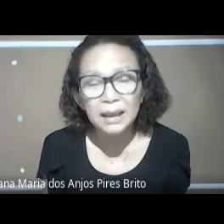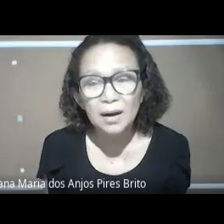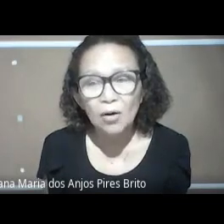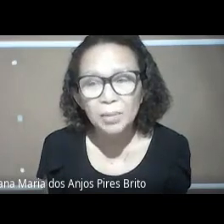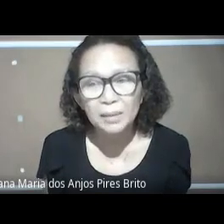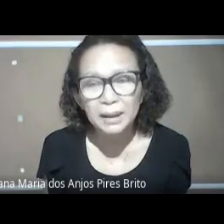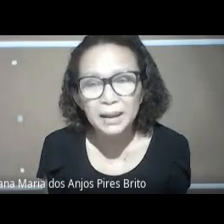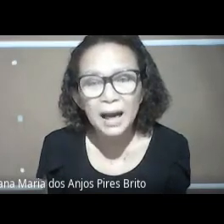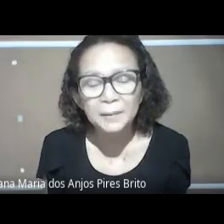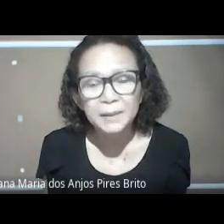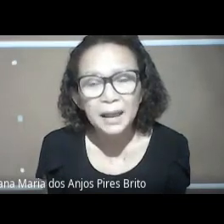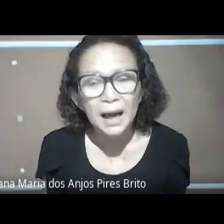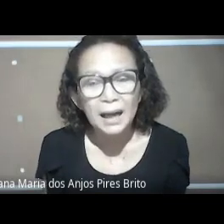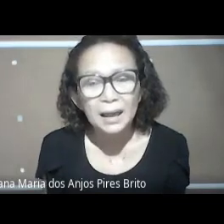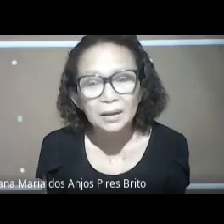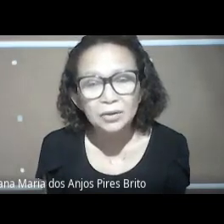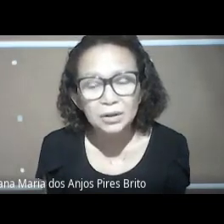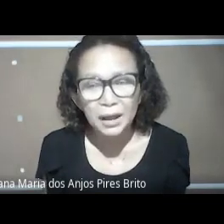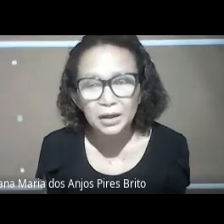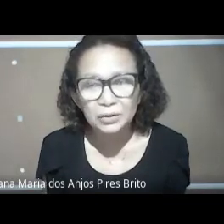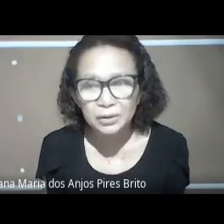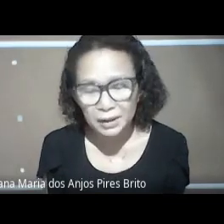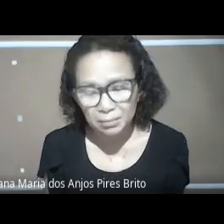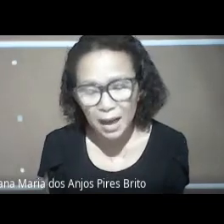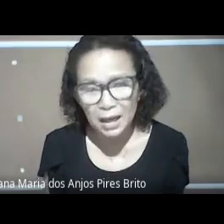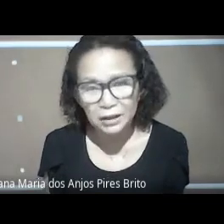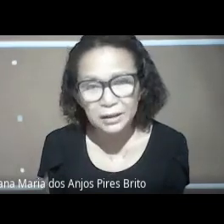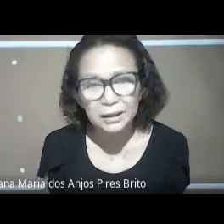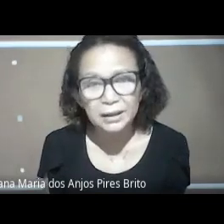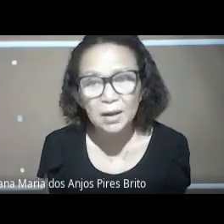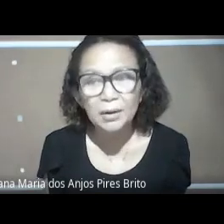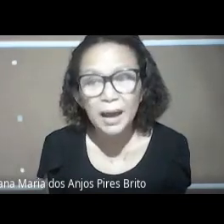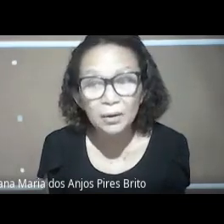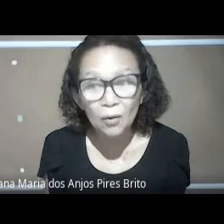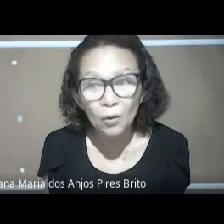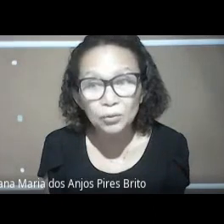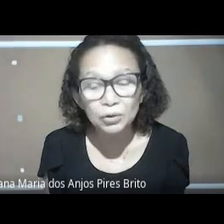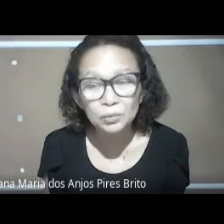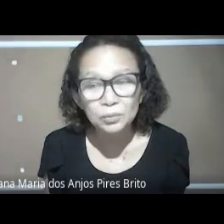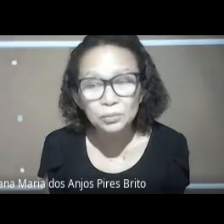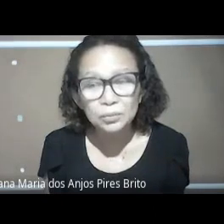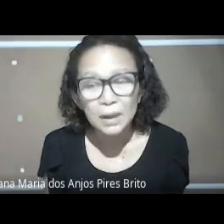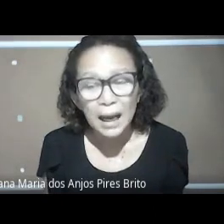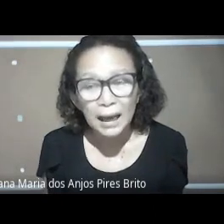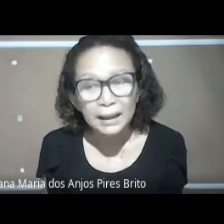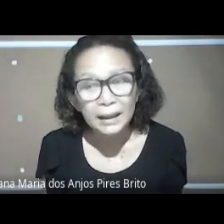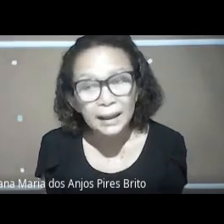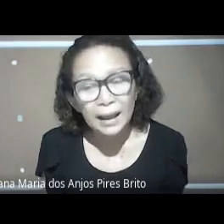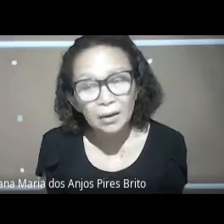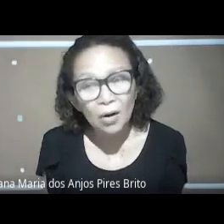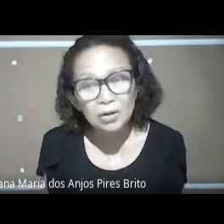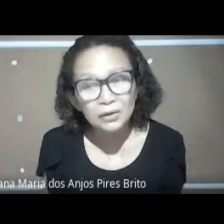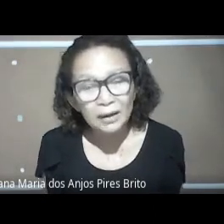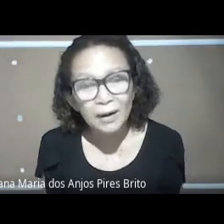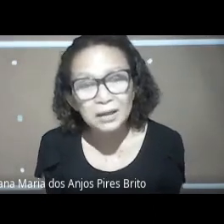no material complementar, além dos textos e imagens, ele tem um QR Code. Aquele QR Code vai levar